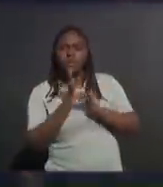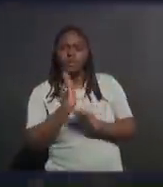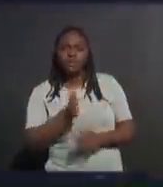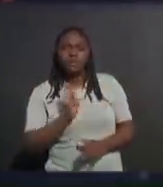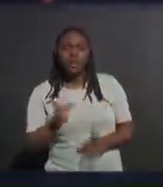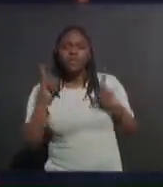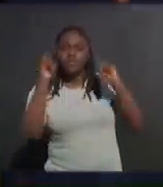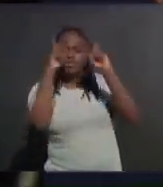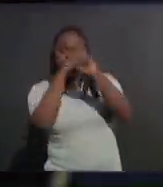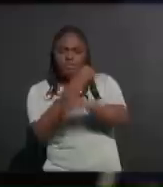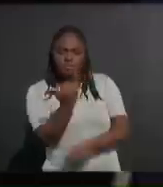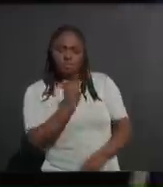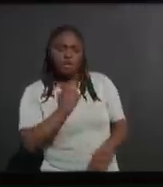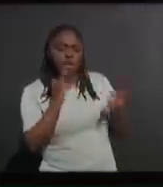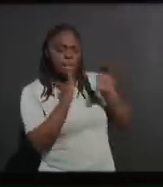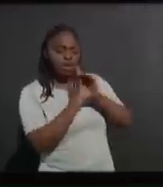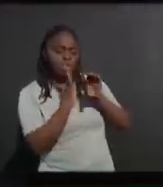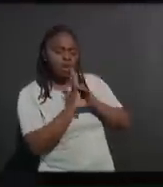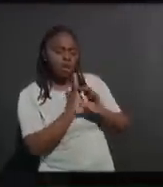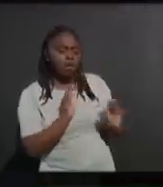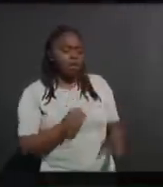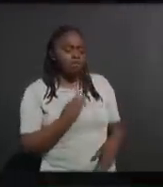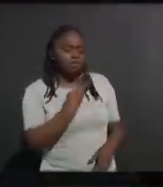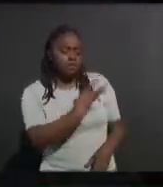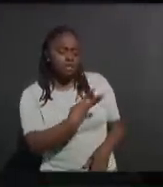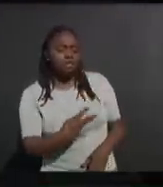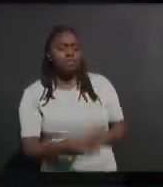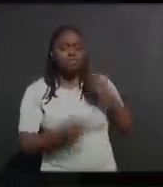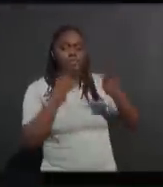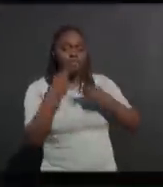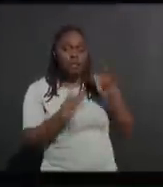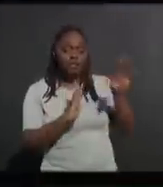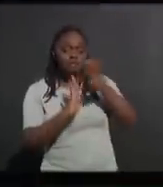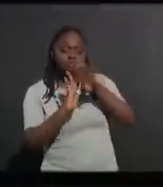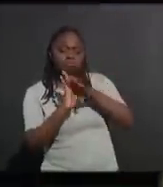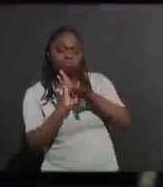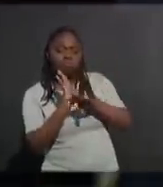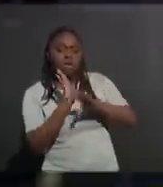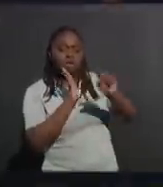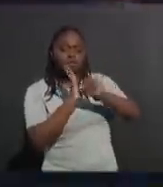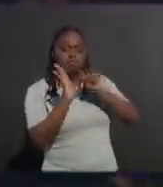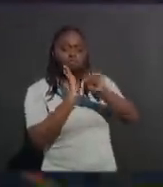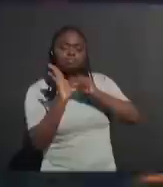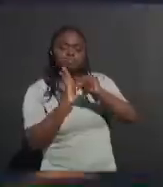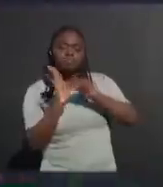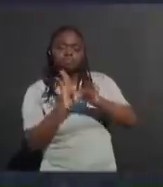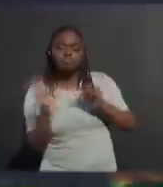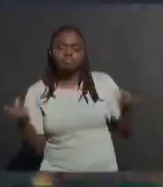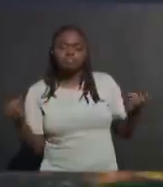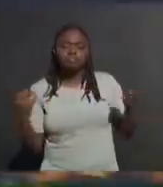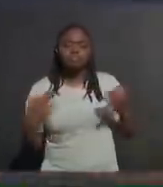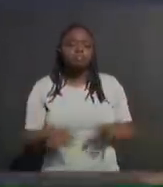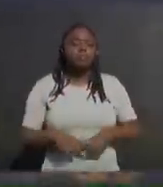difícil você falar comigo, Colossenses 3, e eu não te falar tudo que está escrito lá, citando vários versículos, mas